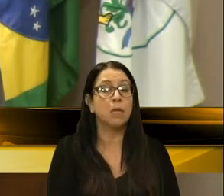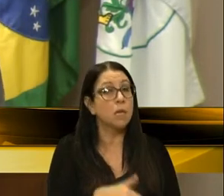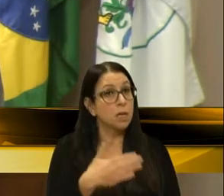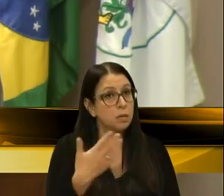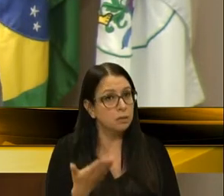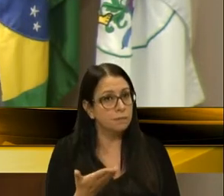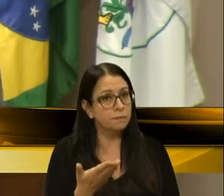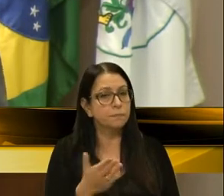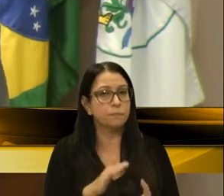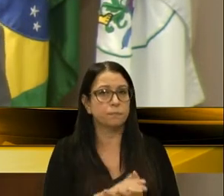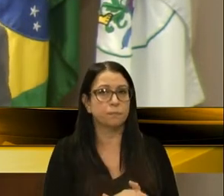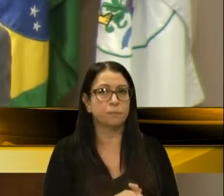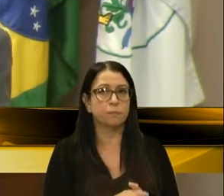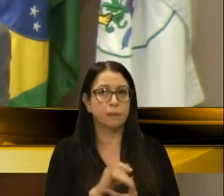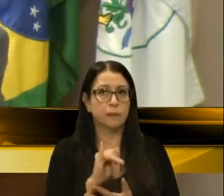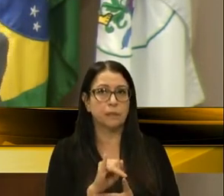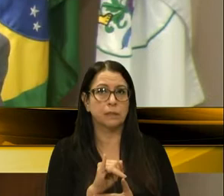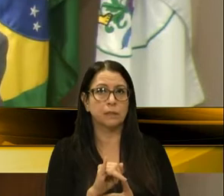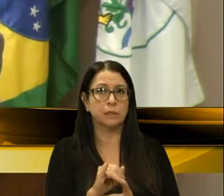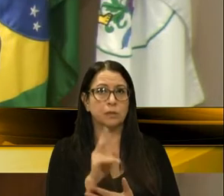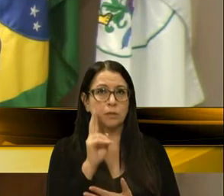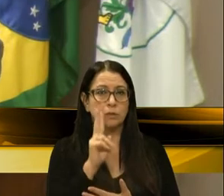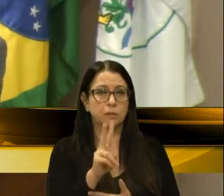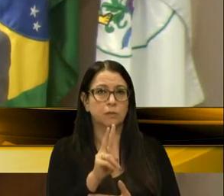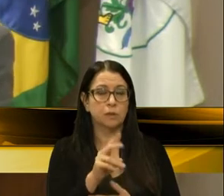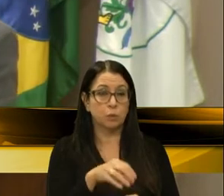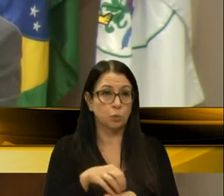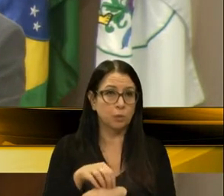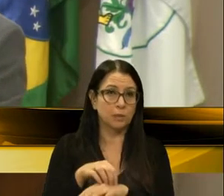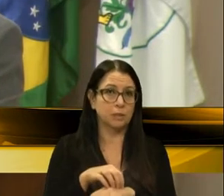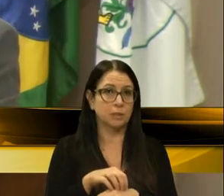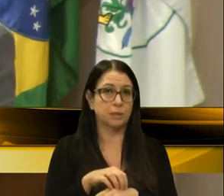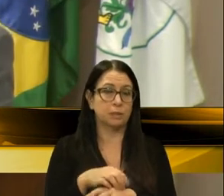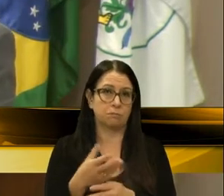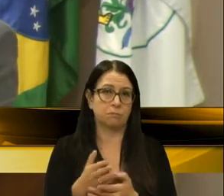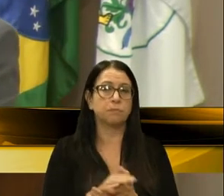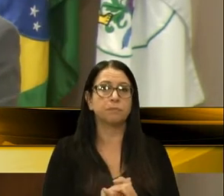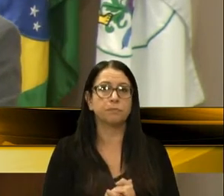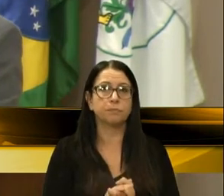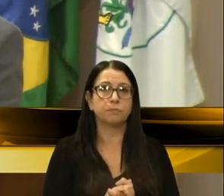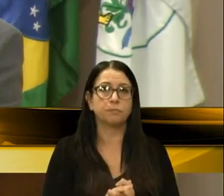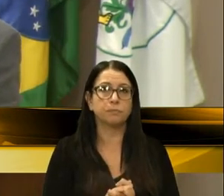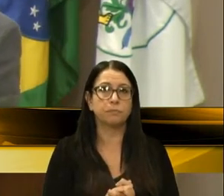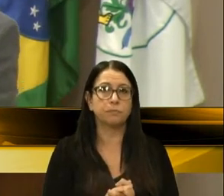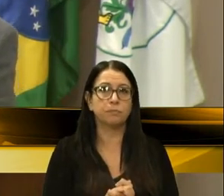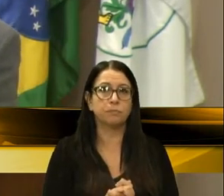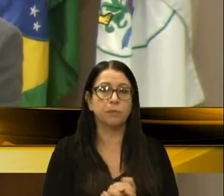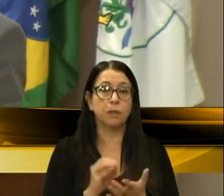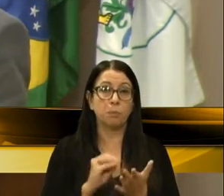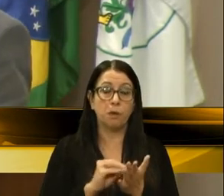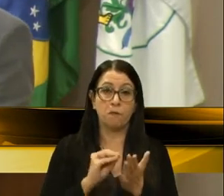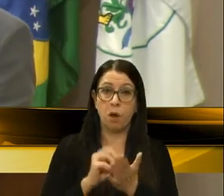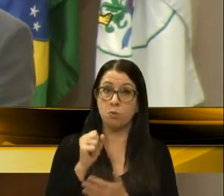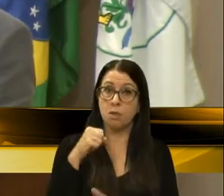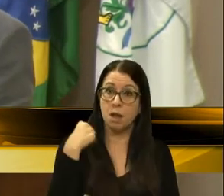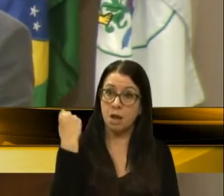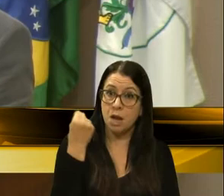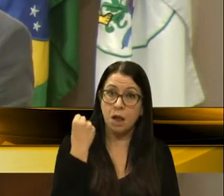Então, se isso é considerado no trânsito, né, uma falta gravíssima,